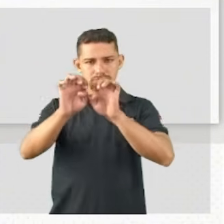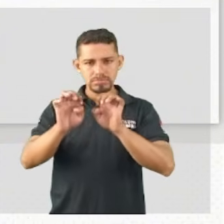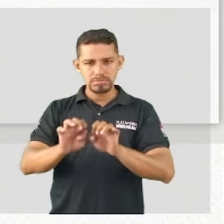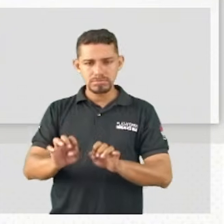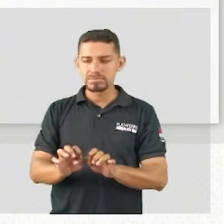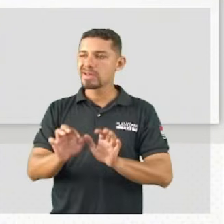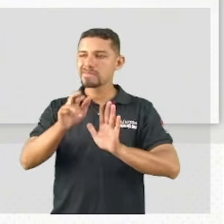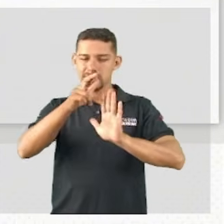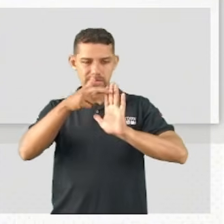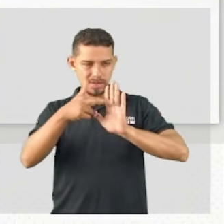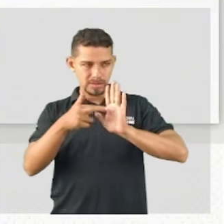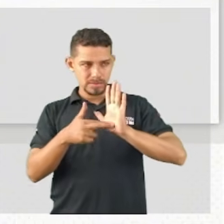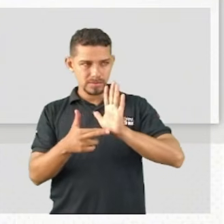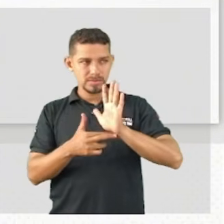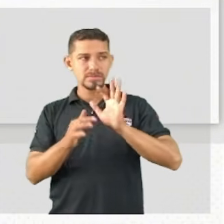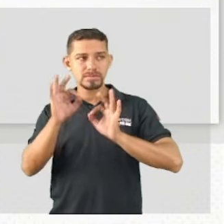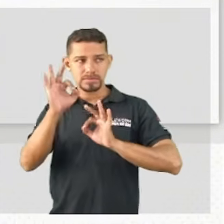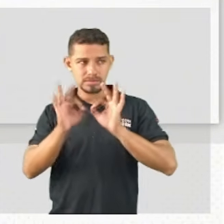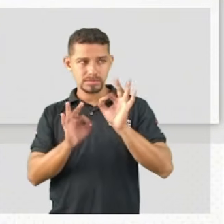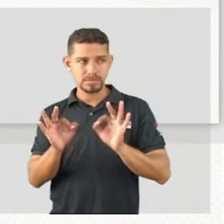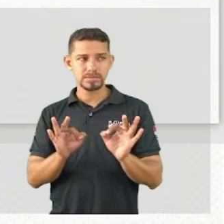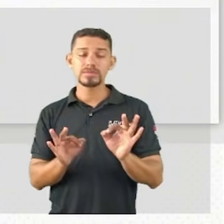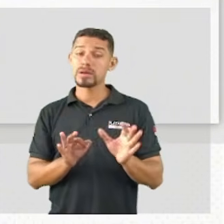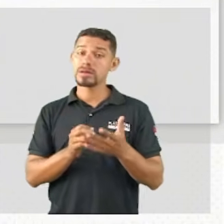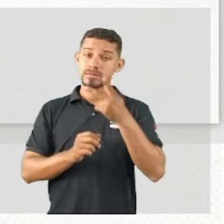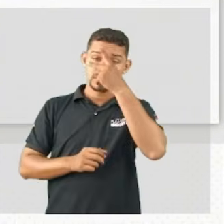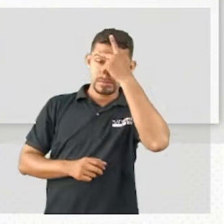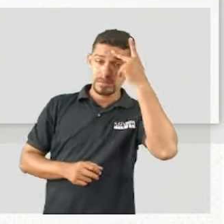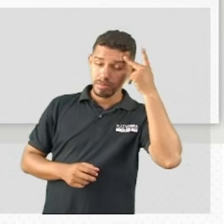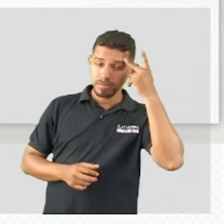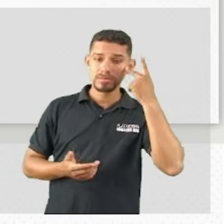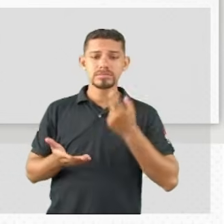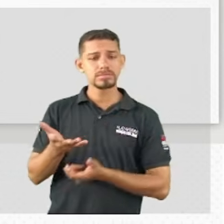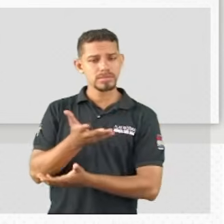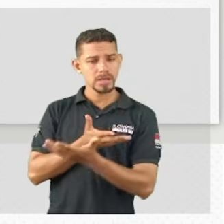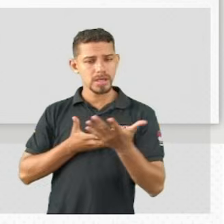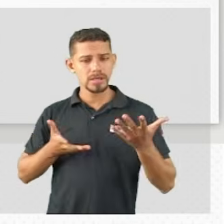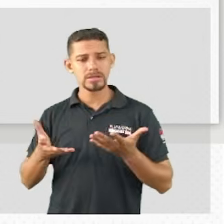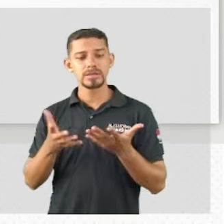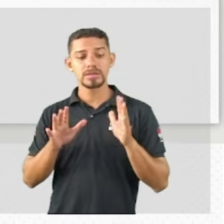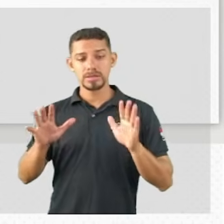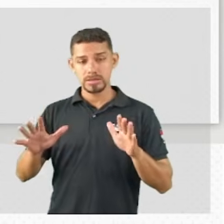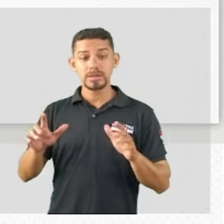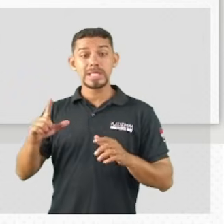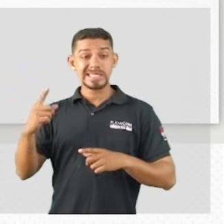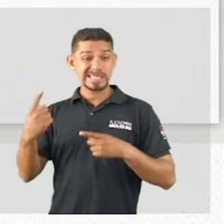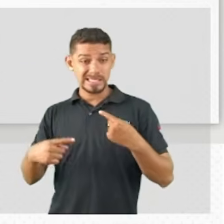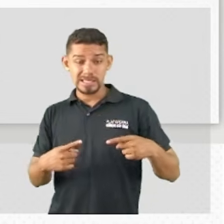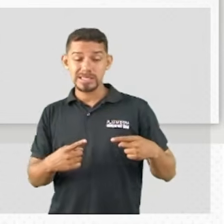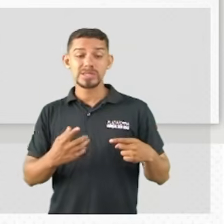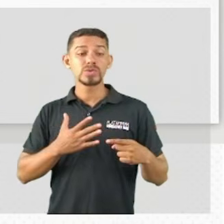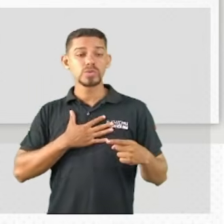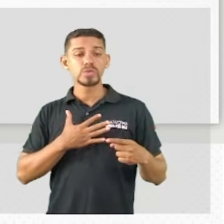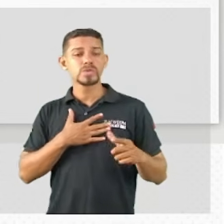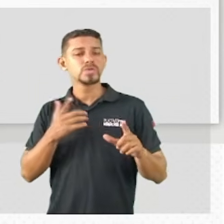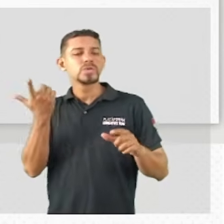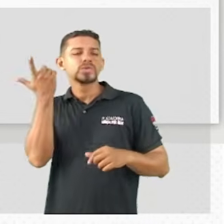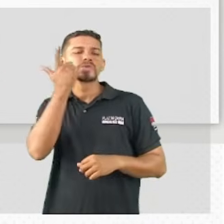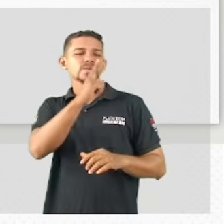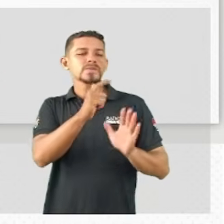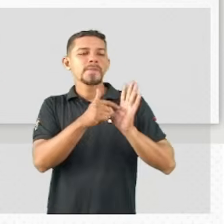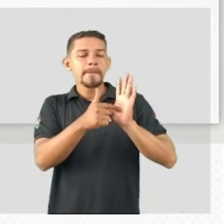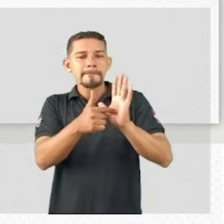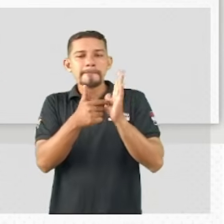essas regras estabelecidas para as pessoas que vão estar participando de forma ativa do debate conseguir apresentar